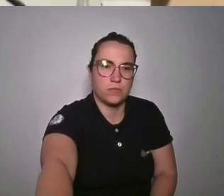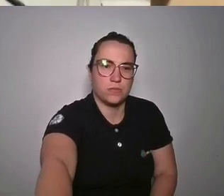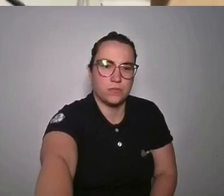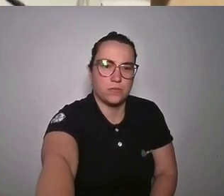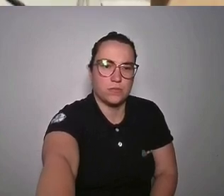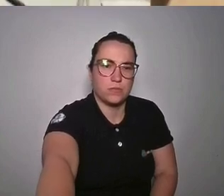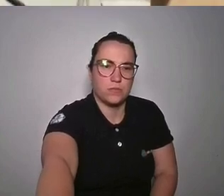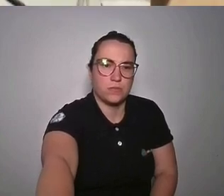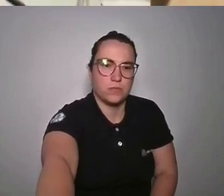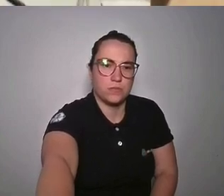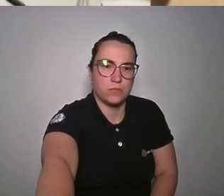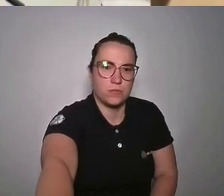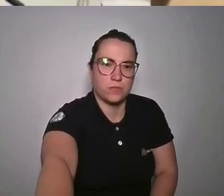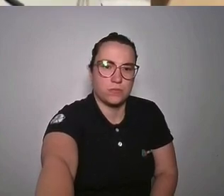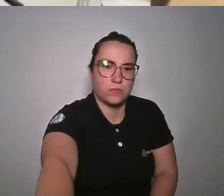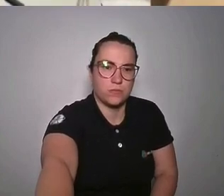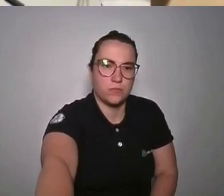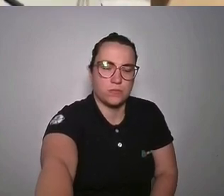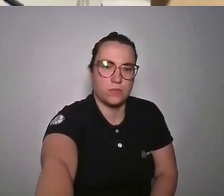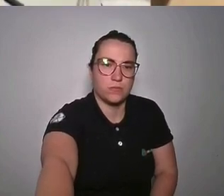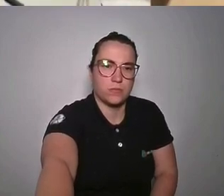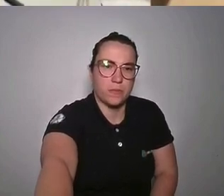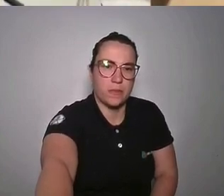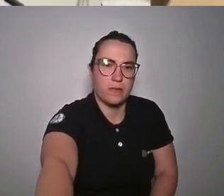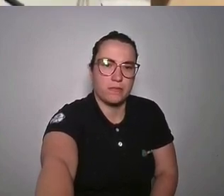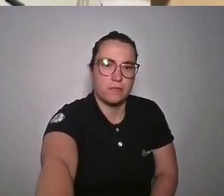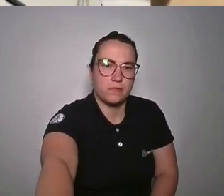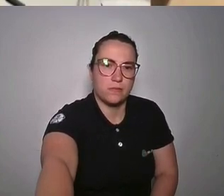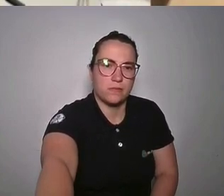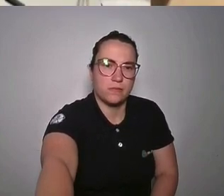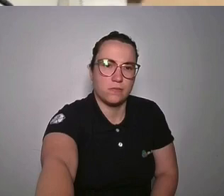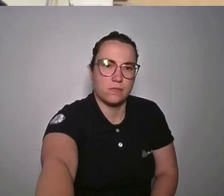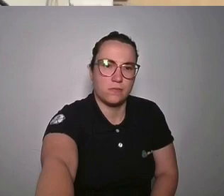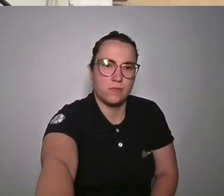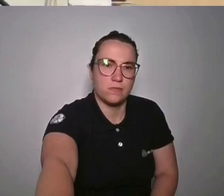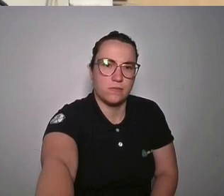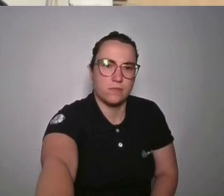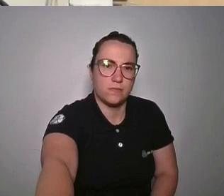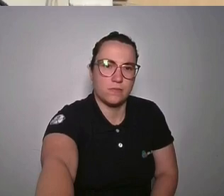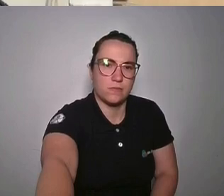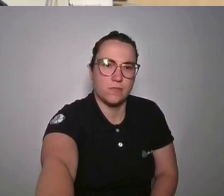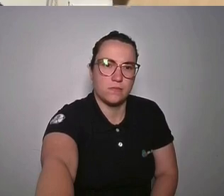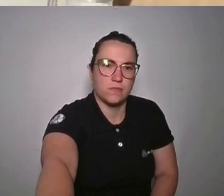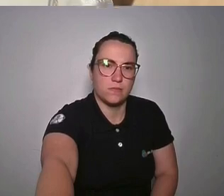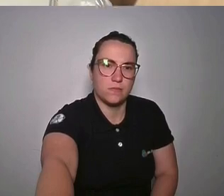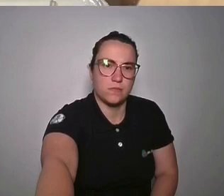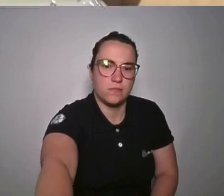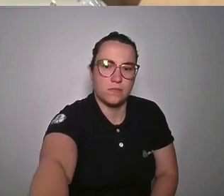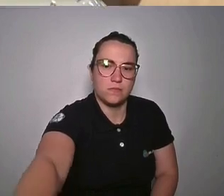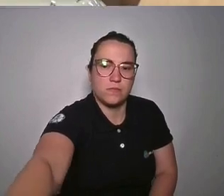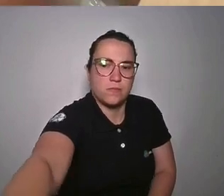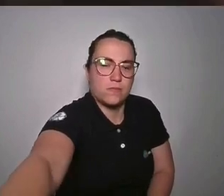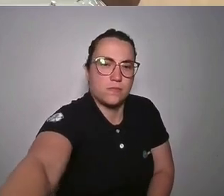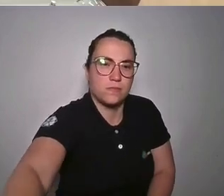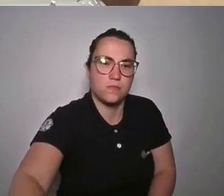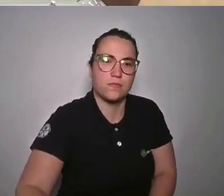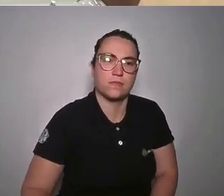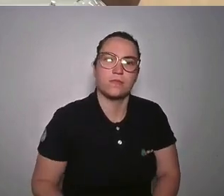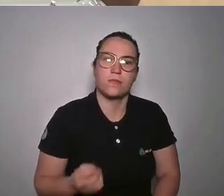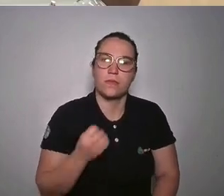Boa tarde a todos, a quem estiver nos ouvindo ou nos assistindo fora do plenário da Câmara